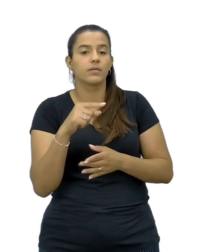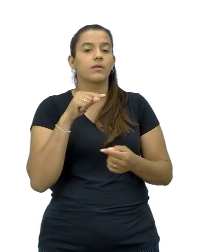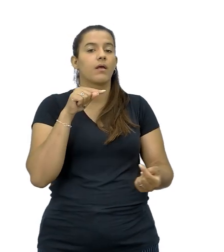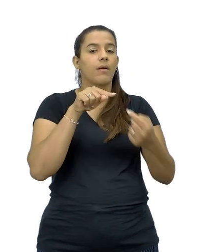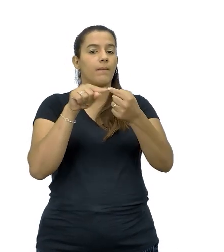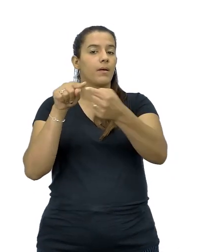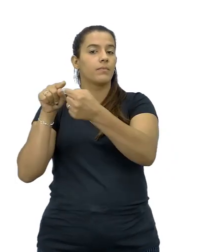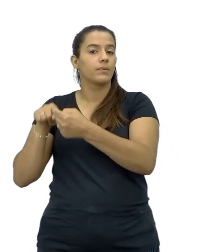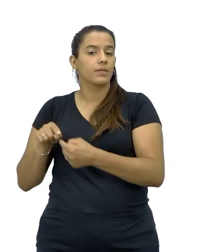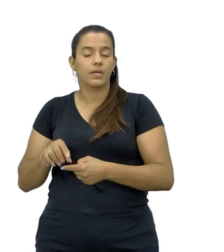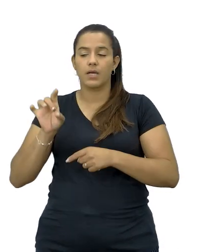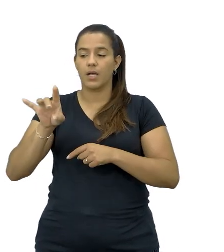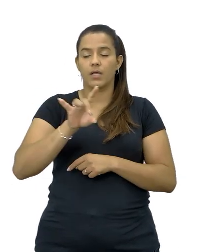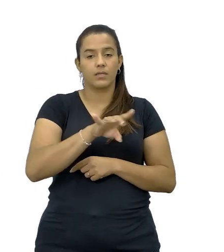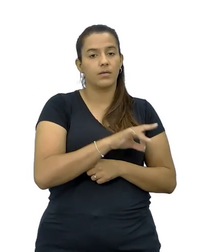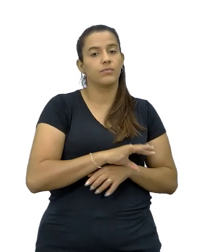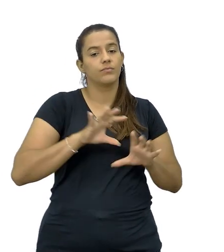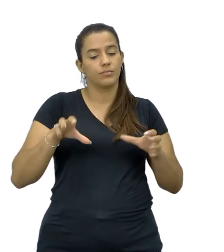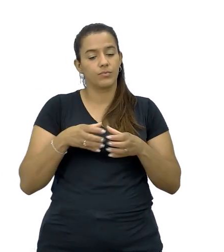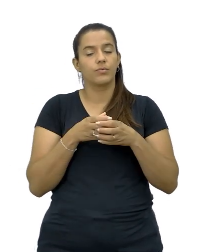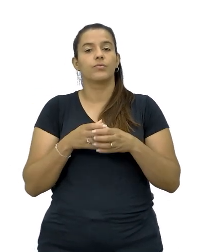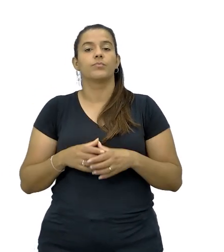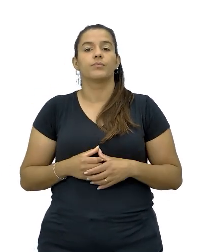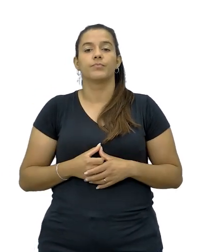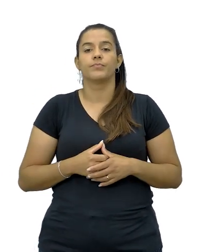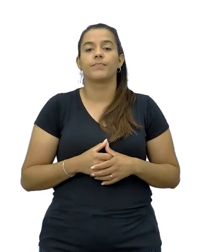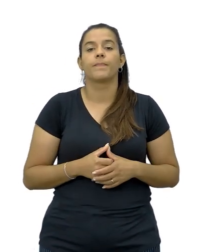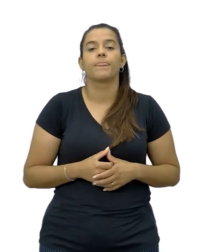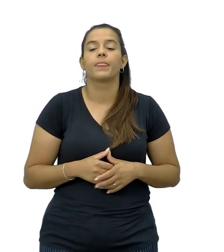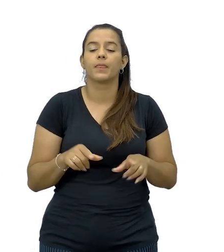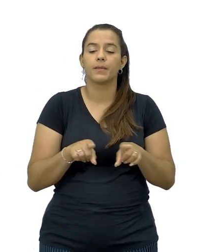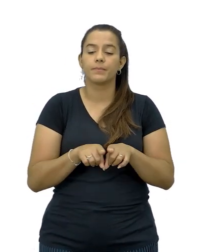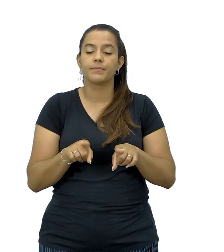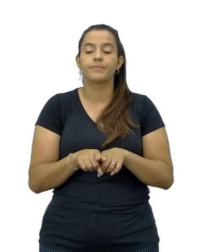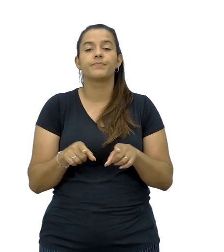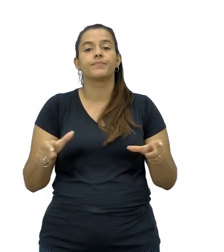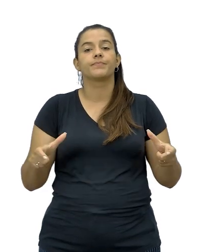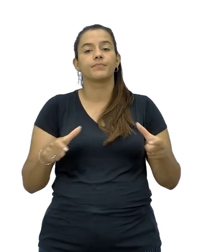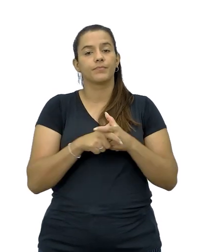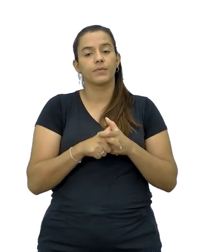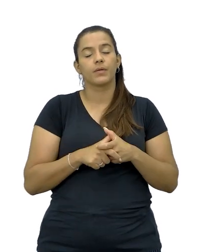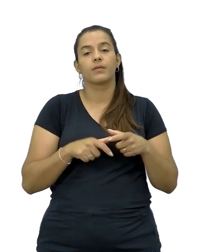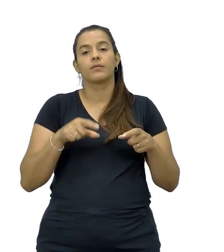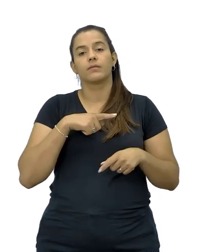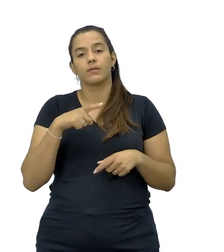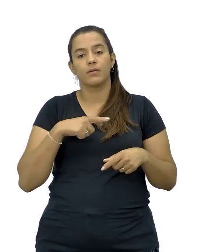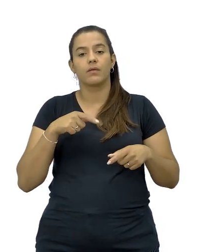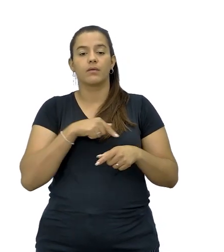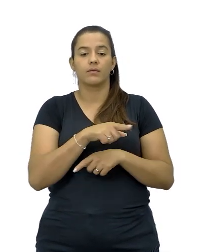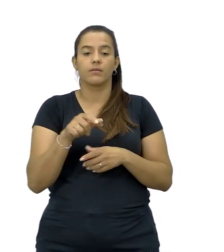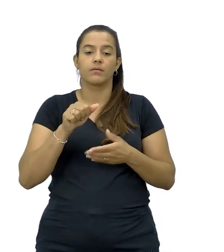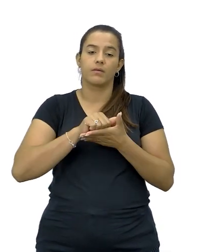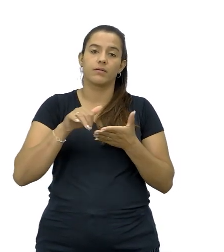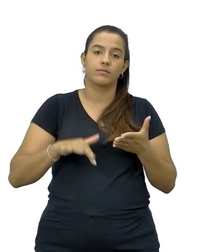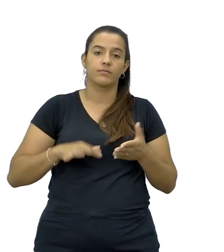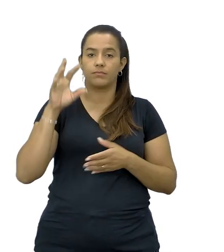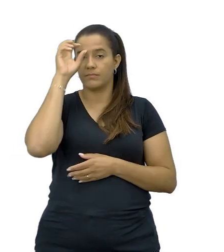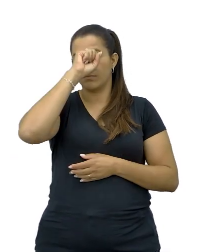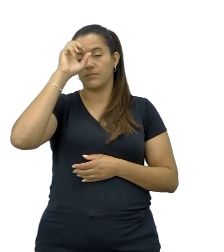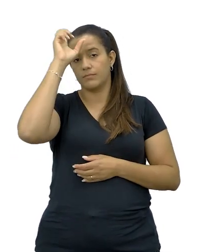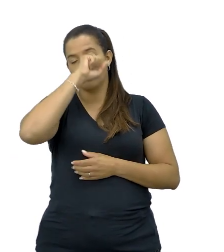falar, sempre tem papéis dentro de um grupo. Propor em pequenos grupos o envolvimento das atividades selecionadas para a retomada da